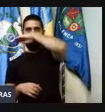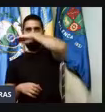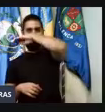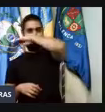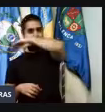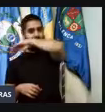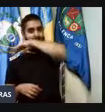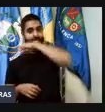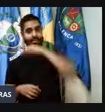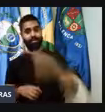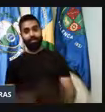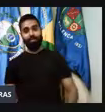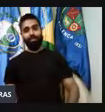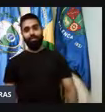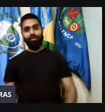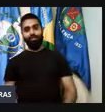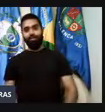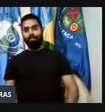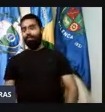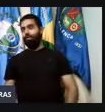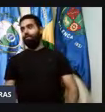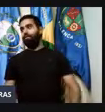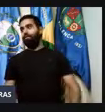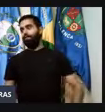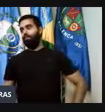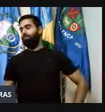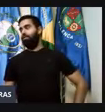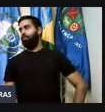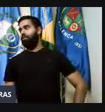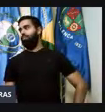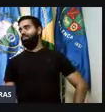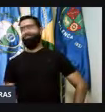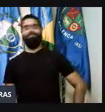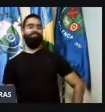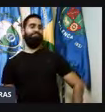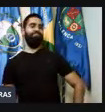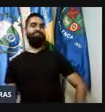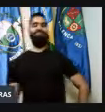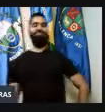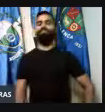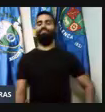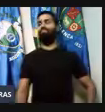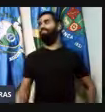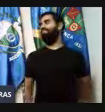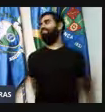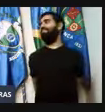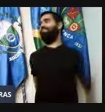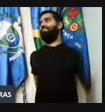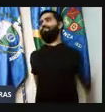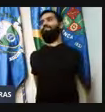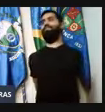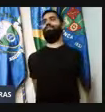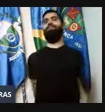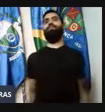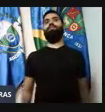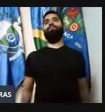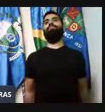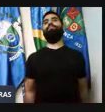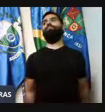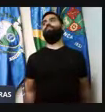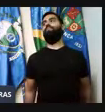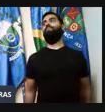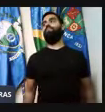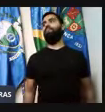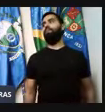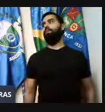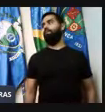E amanhã a gente vai ter essa reunião extraordinária aqui, 17 horas, deixando claro, né, que é a hora, né, presidente? Para 17 horas todos estarem acompanhando aí no canal